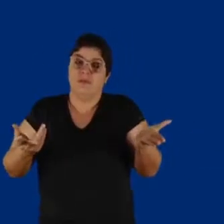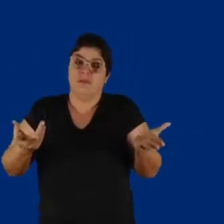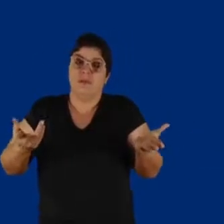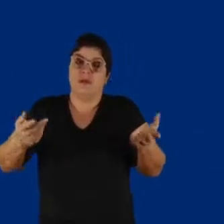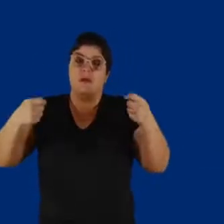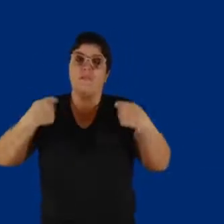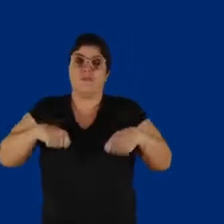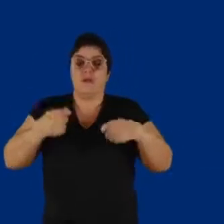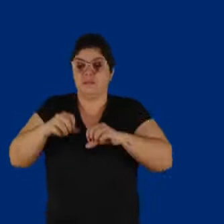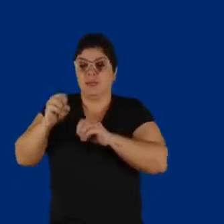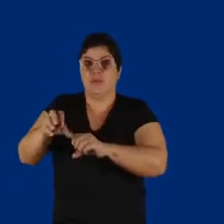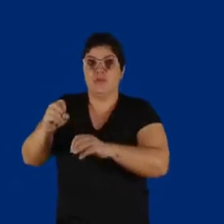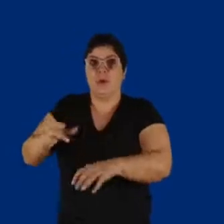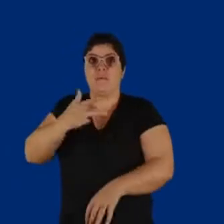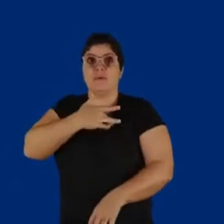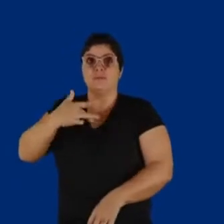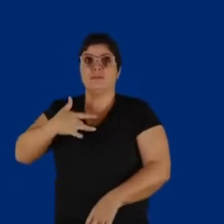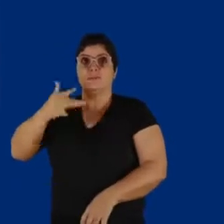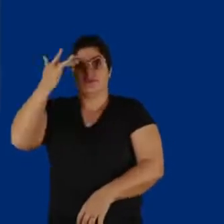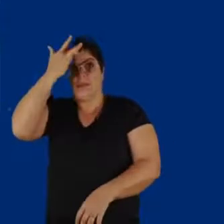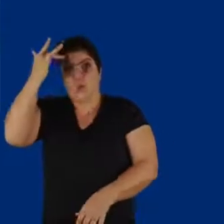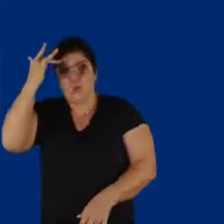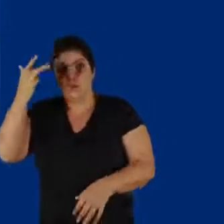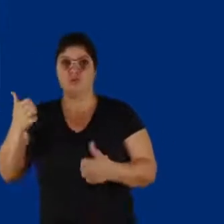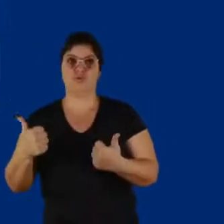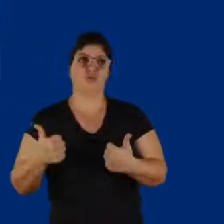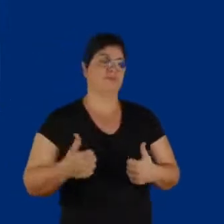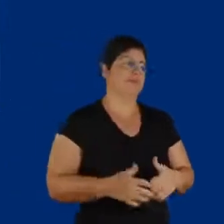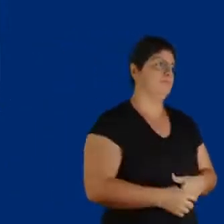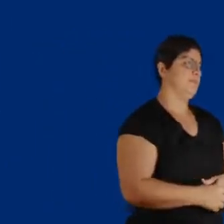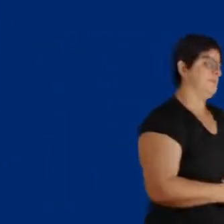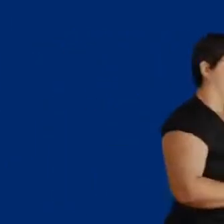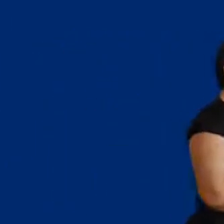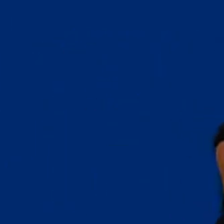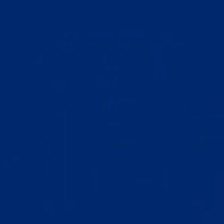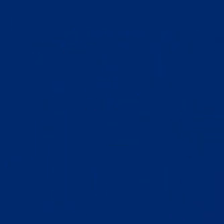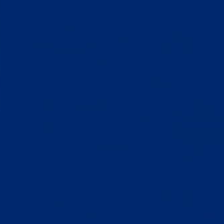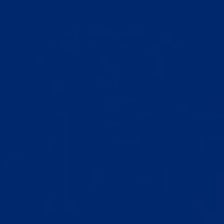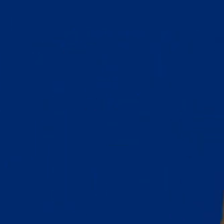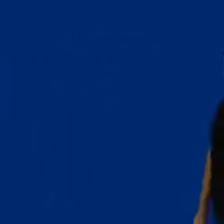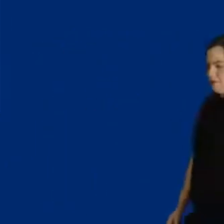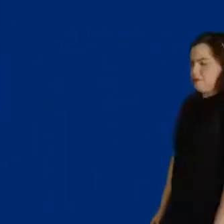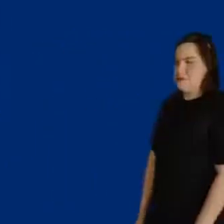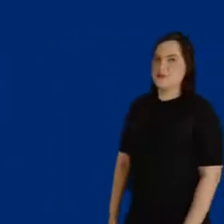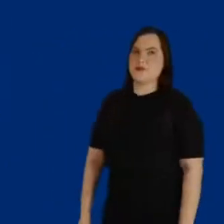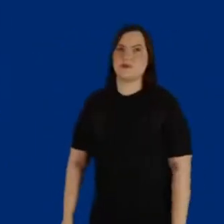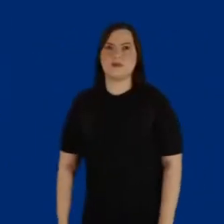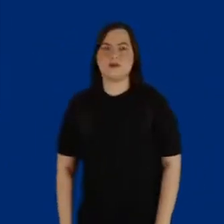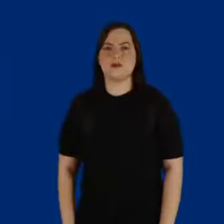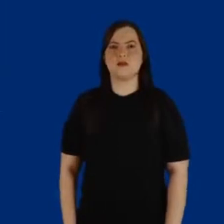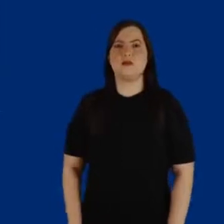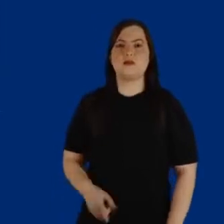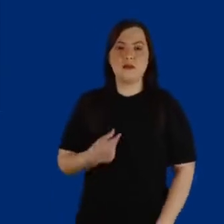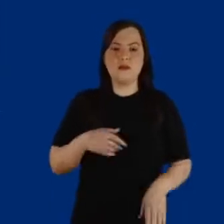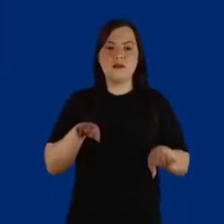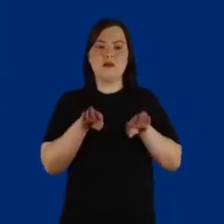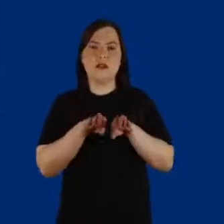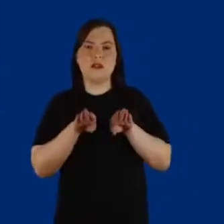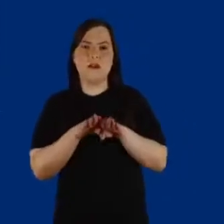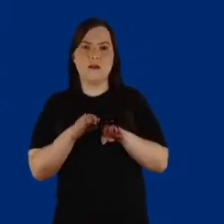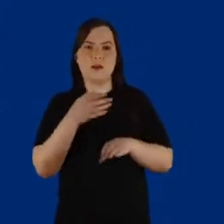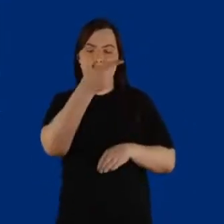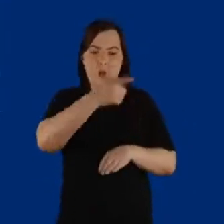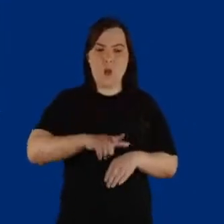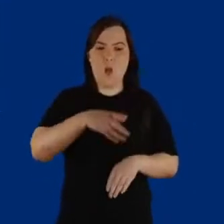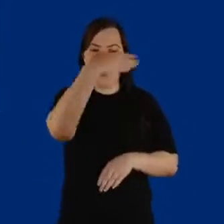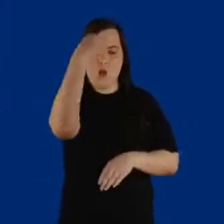para a sanidade. Então, o Ulisses Pernambucano é um grande pioneiro da psiquiatria social brasileira e que também é outro esquecido.